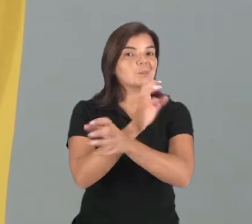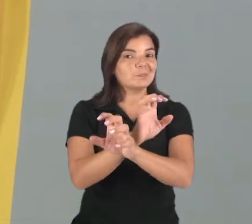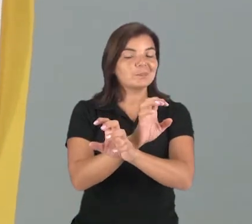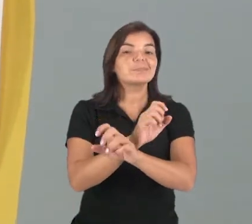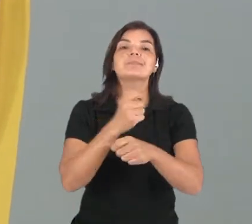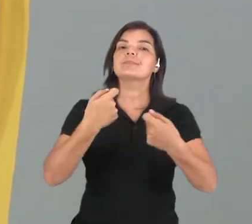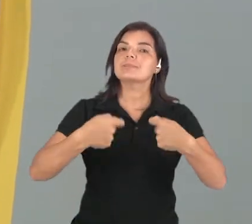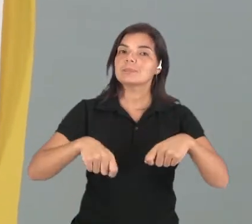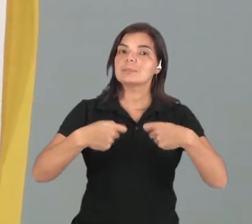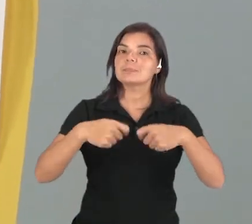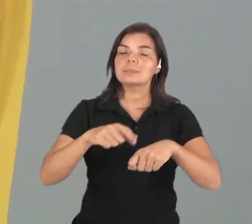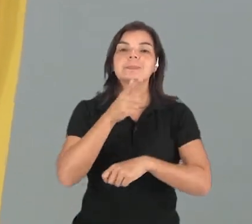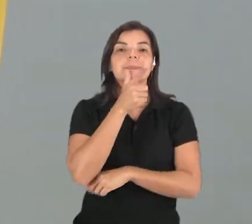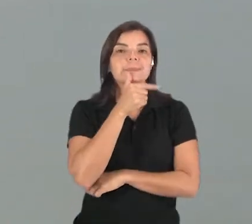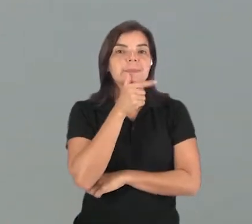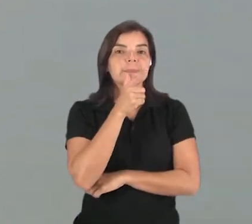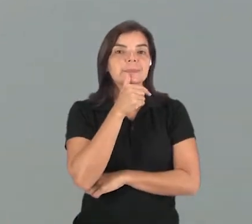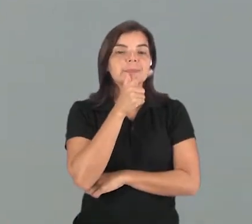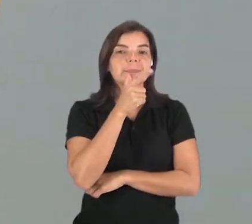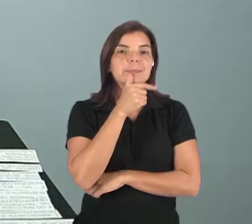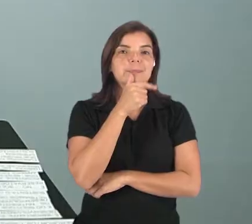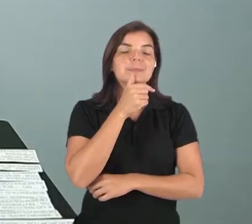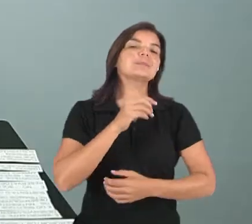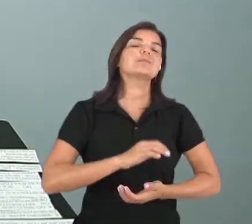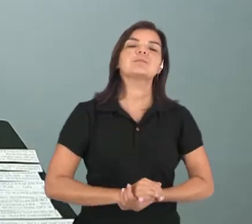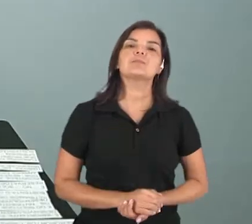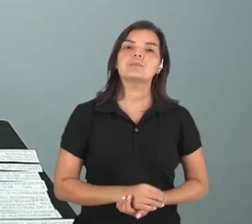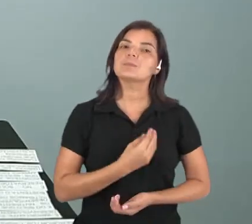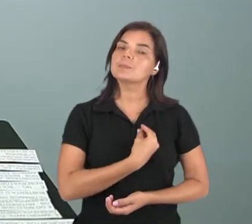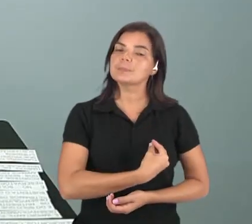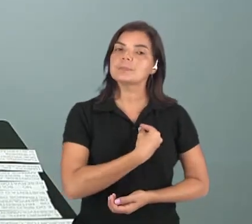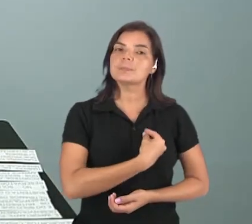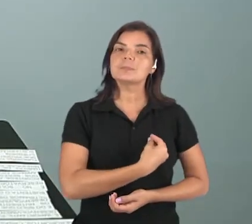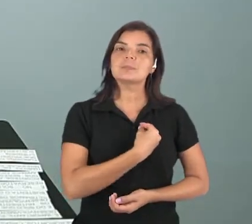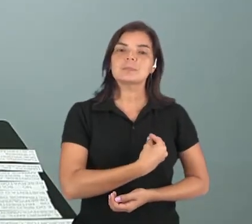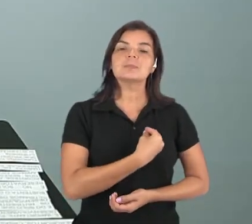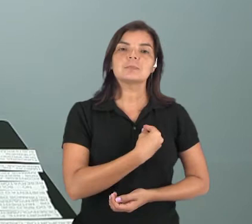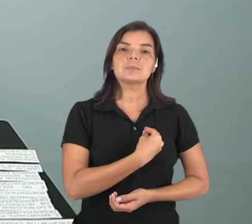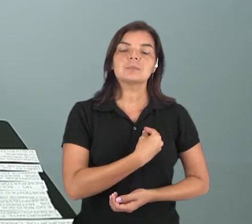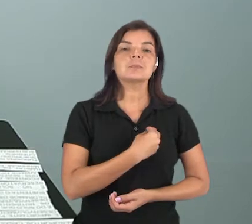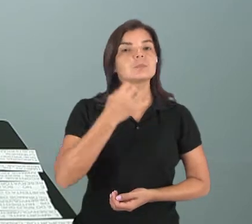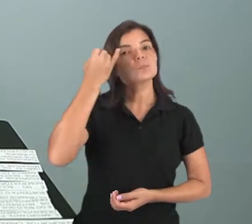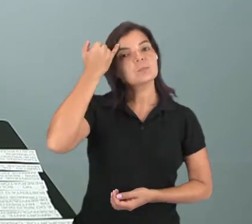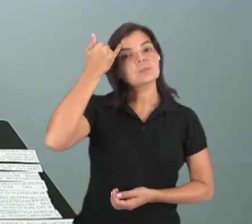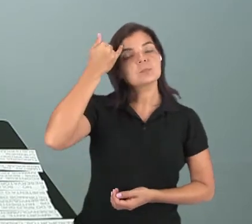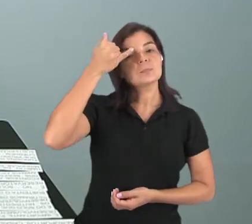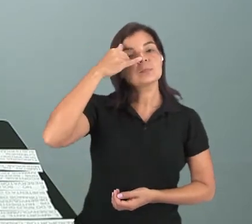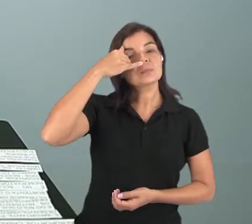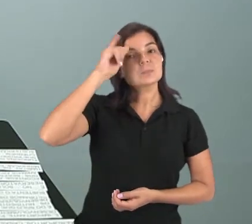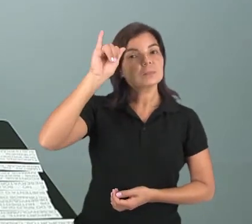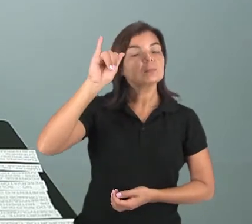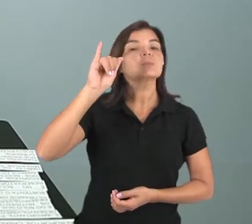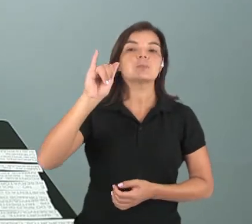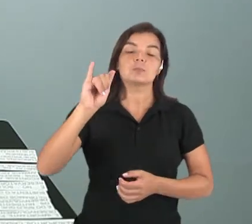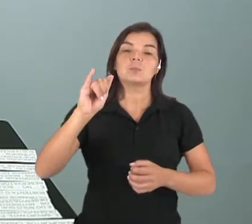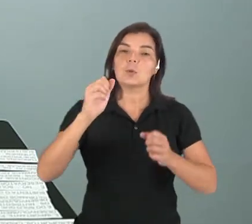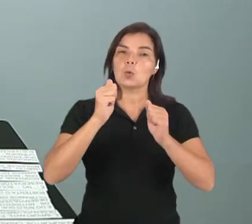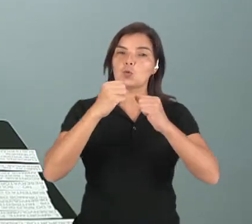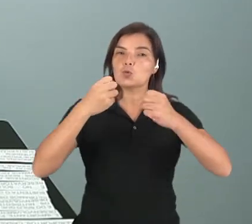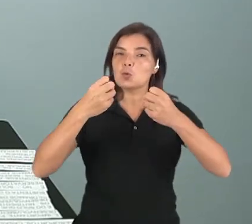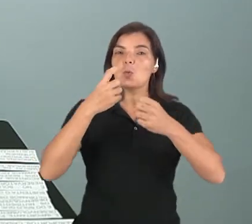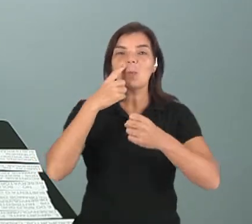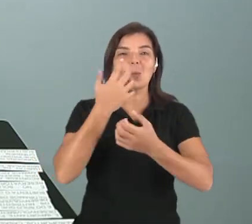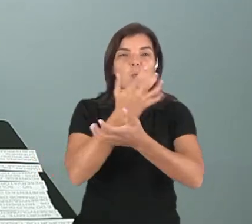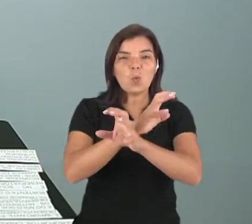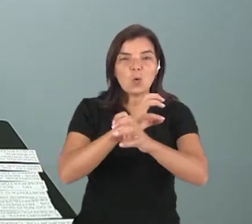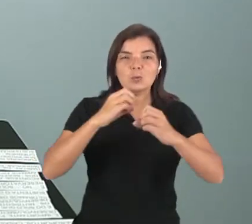é necessário a água, tá? A água está presente para evitar esse atrito de um osso com o outro. Muito